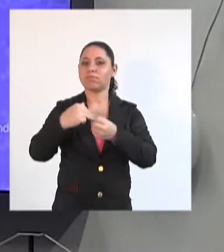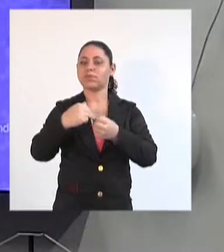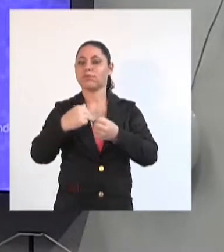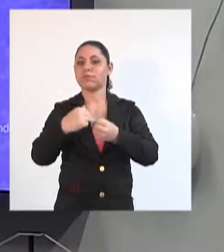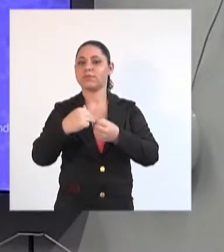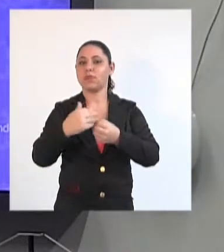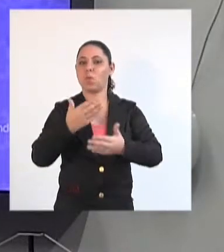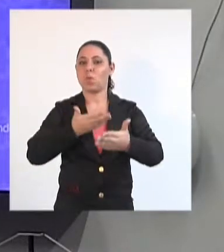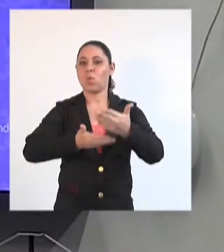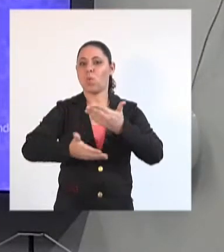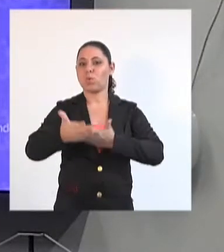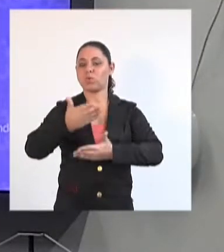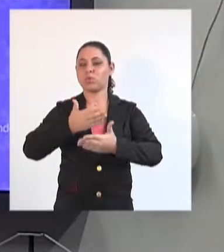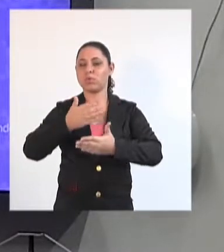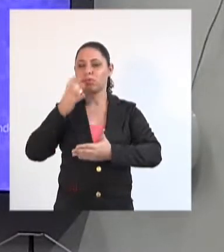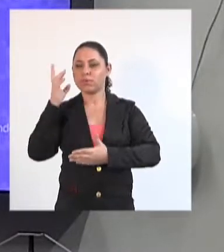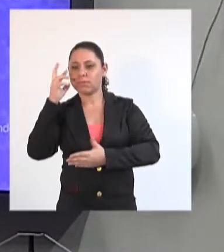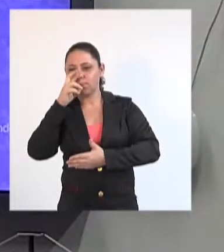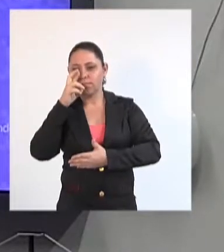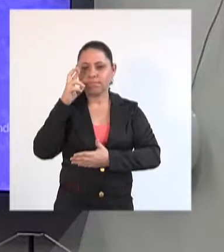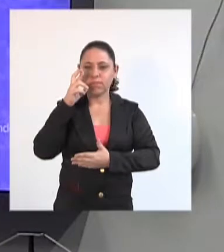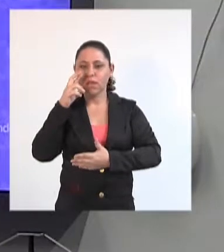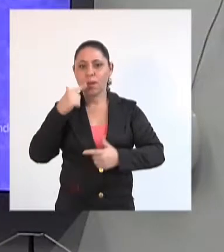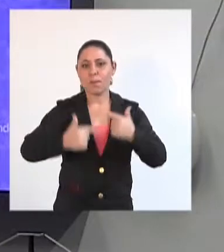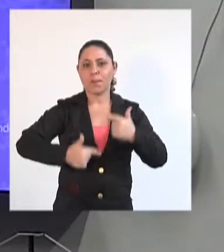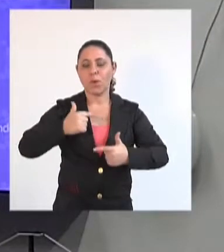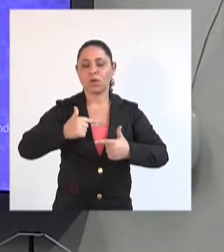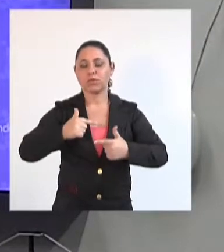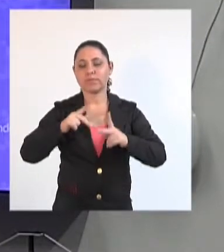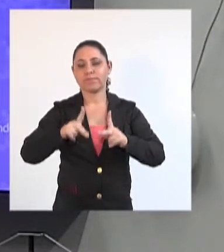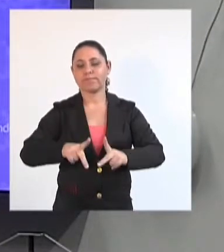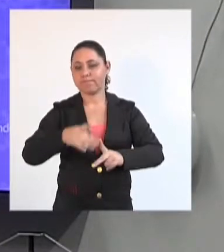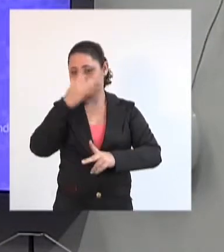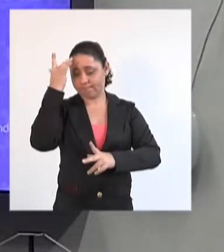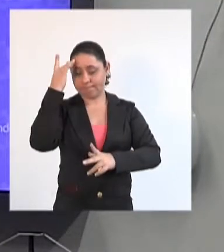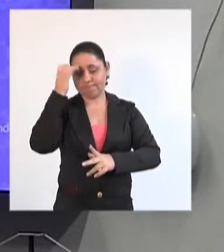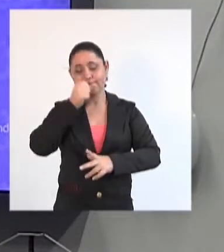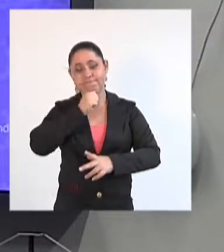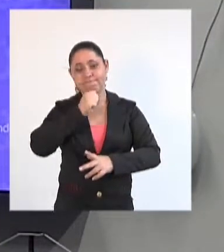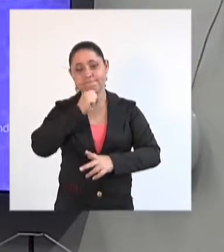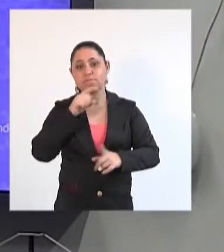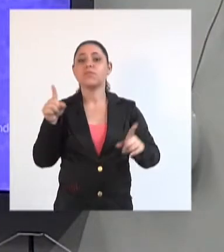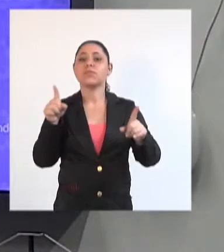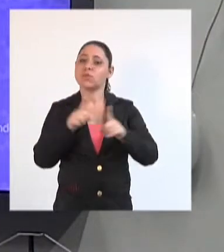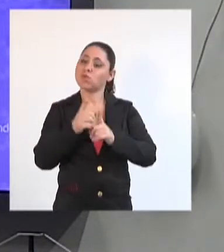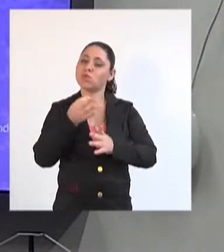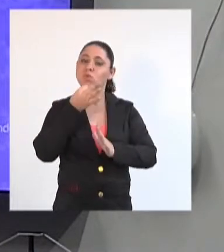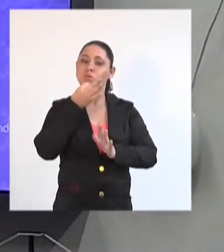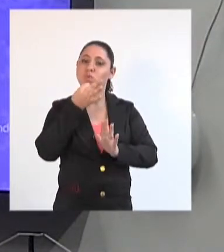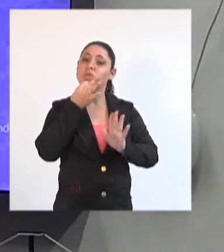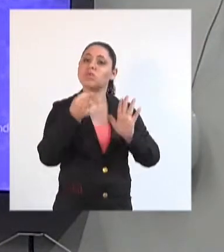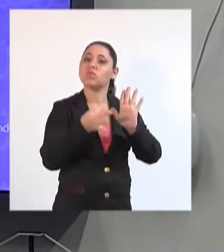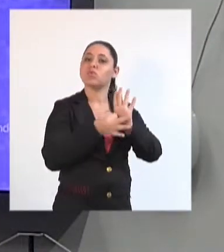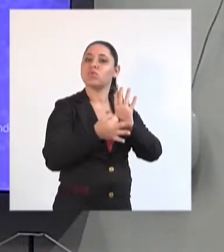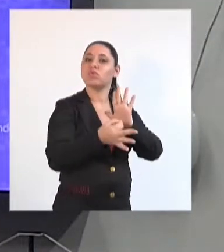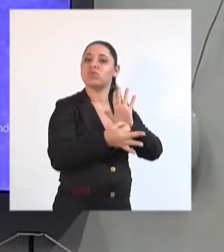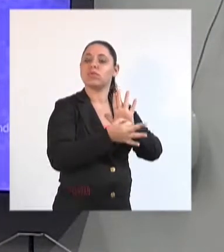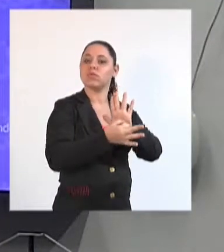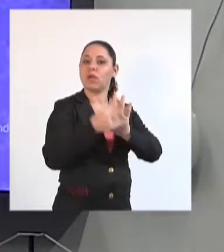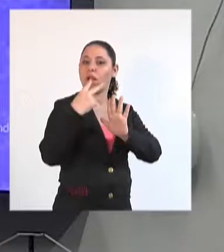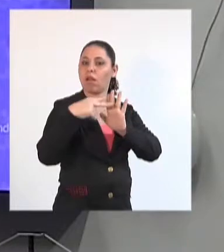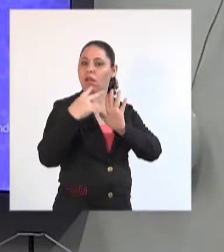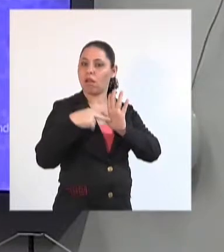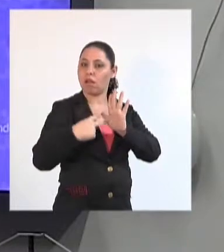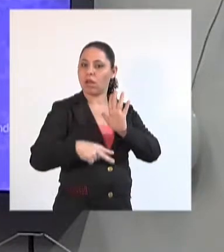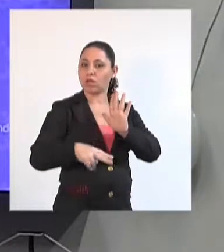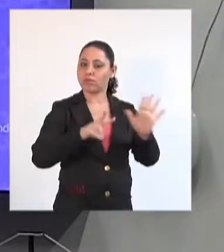para acompanhar a política pública para a pessoa idosa. Então, deixo aí também como sugestão para leitura de fim de